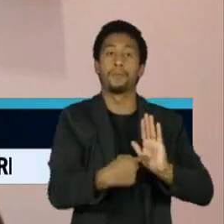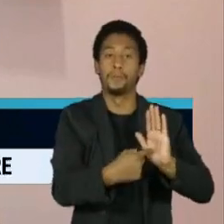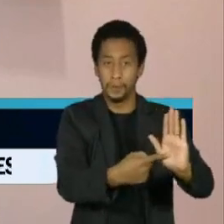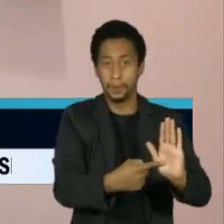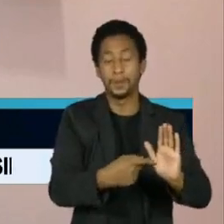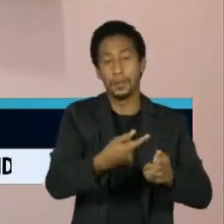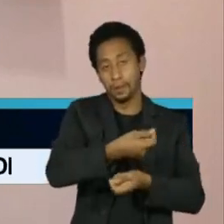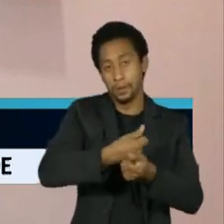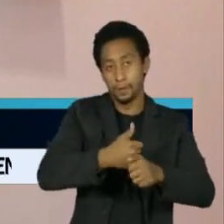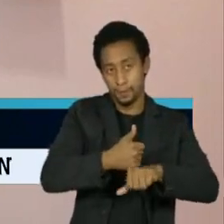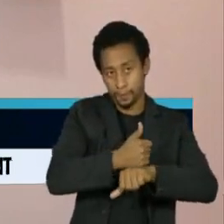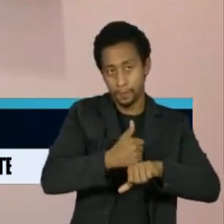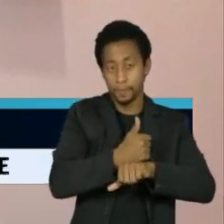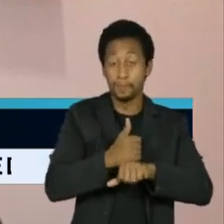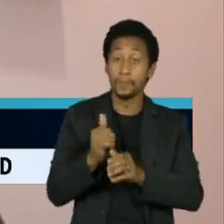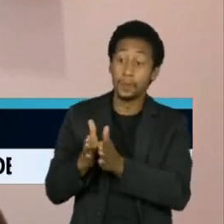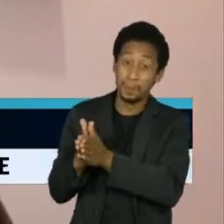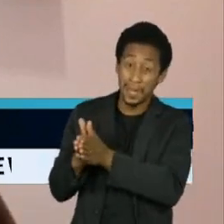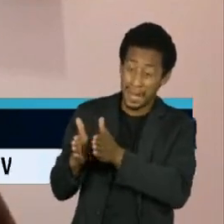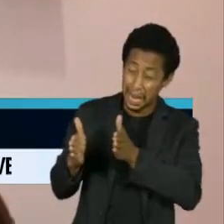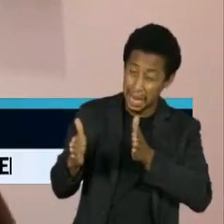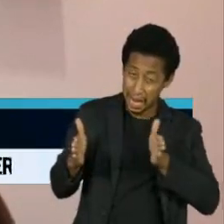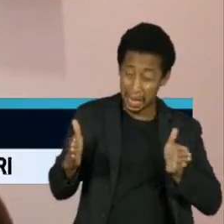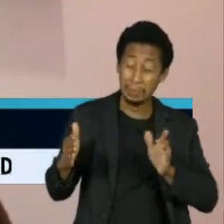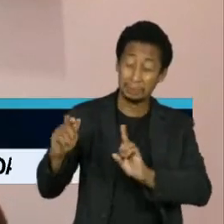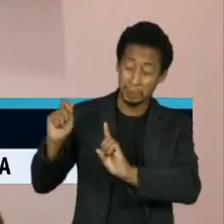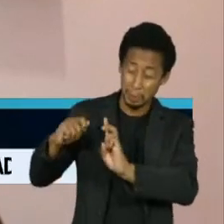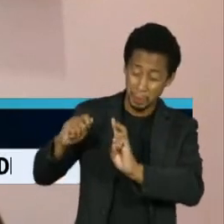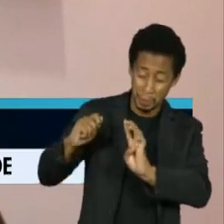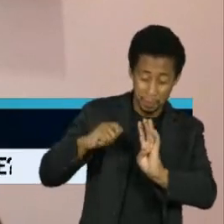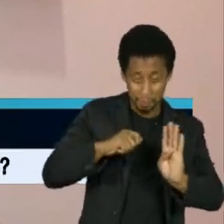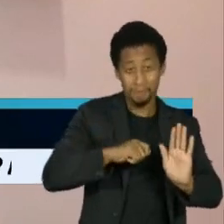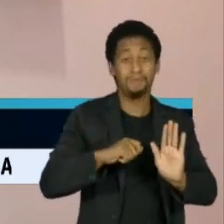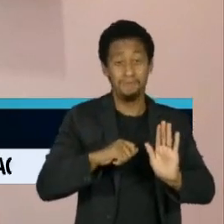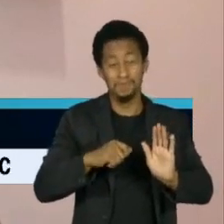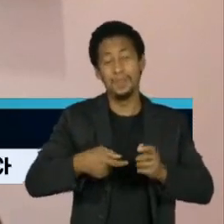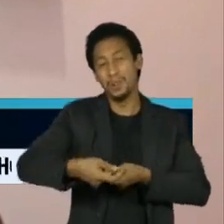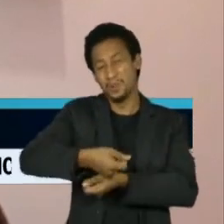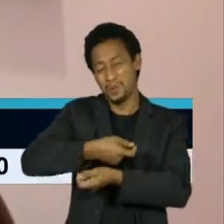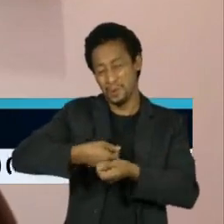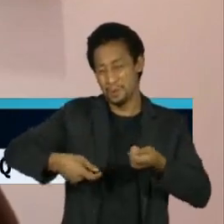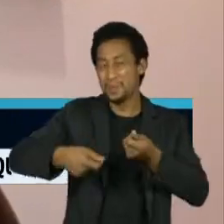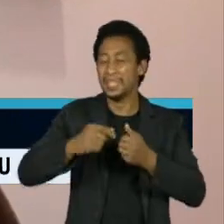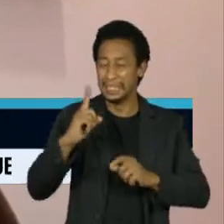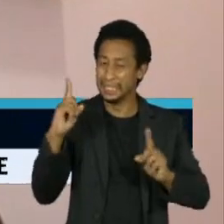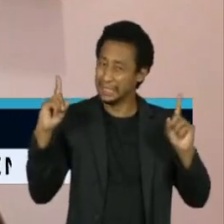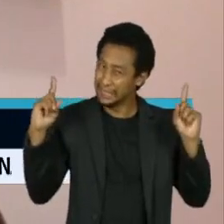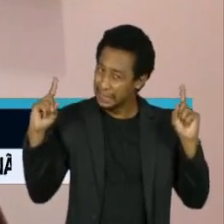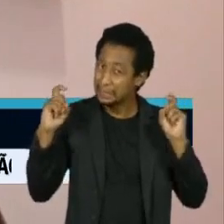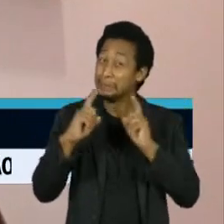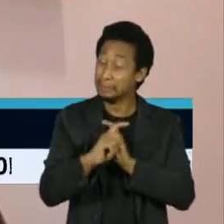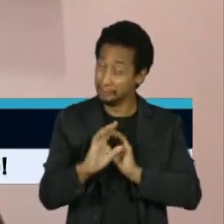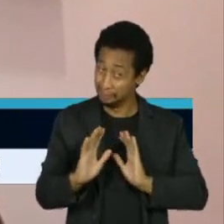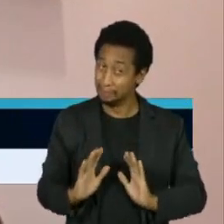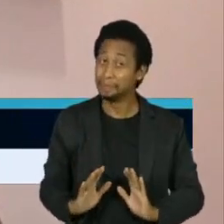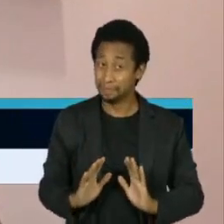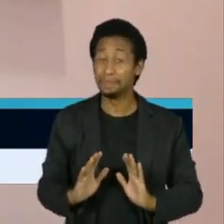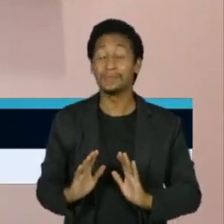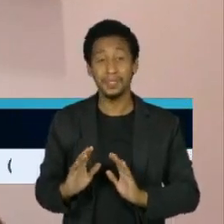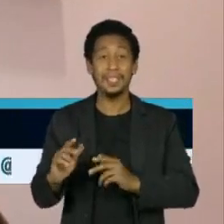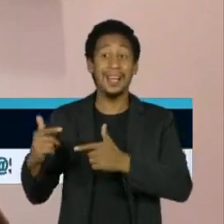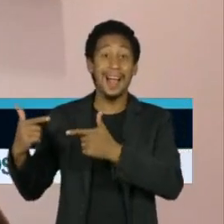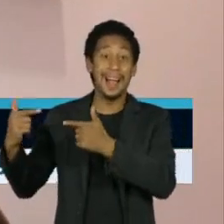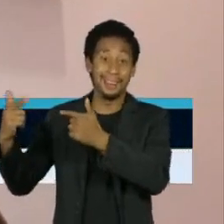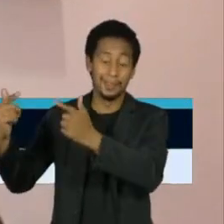tende a ter um ano bastante complicado em termos de crescimento, de recuperação econômica. A gente vai ter o impacto